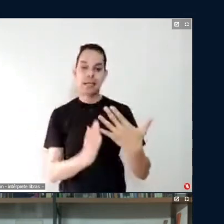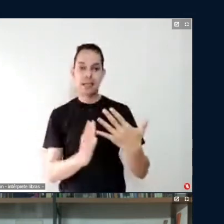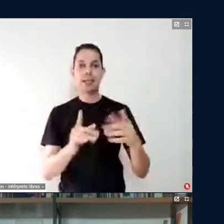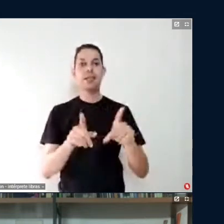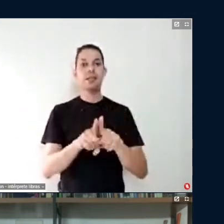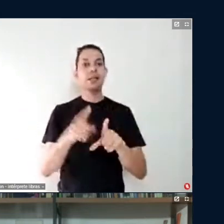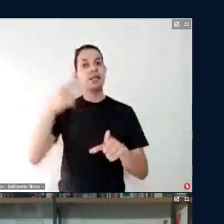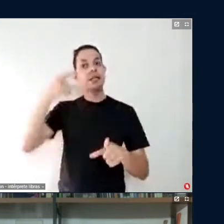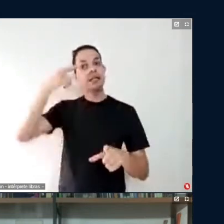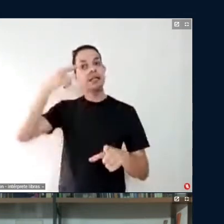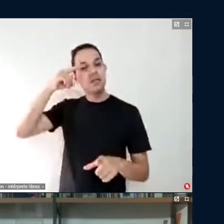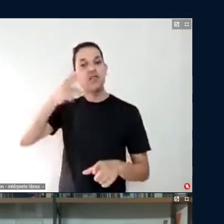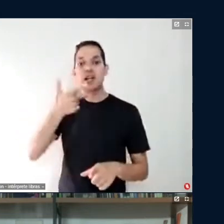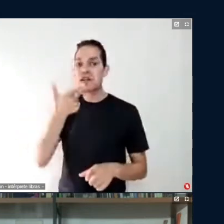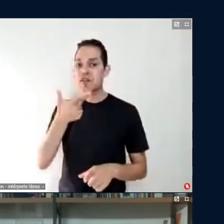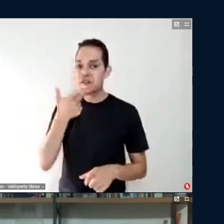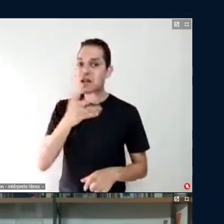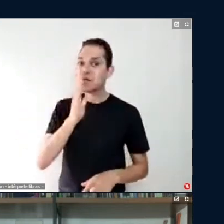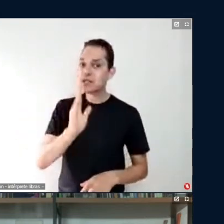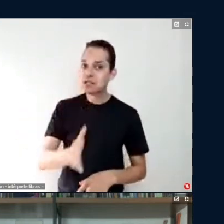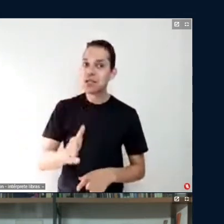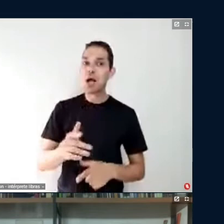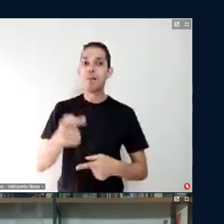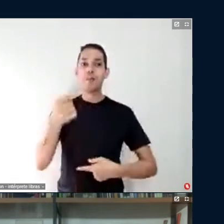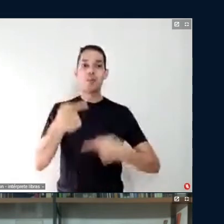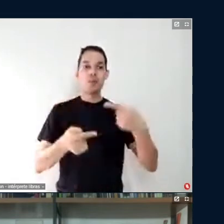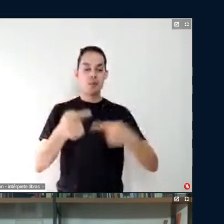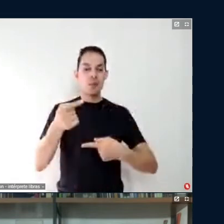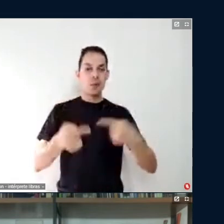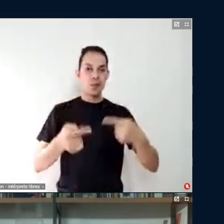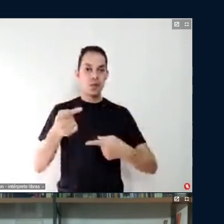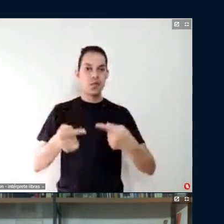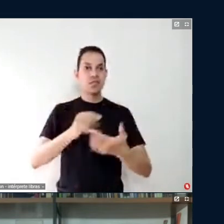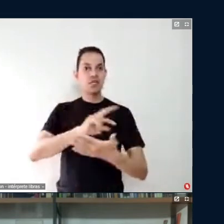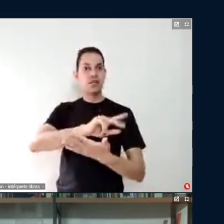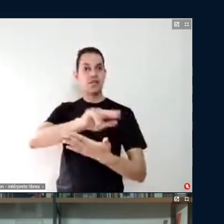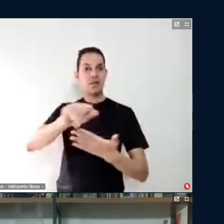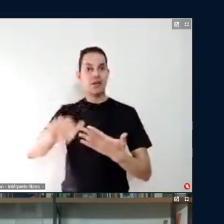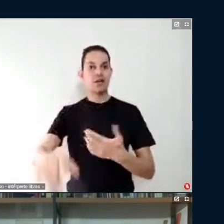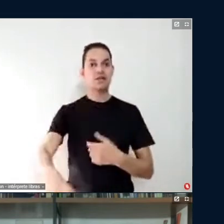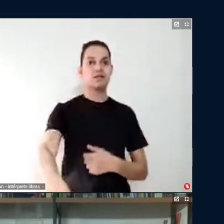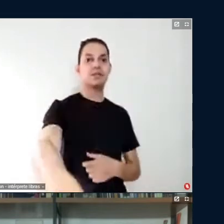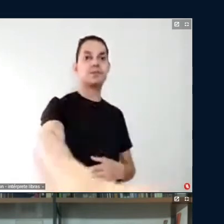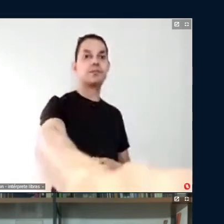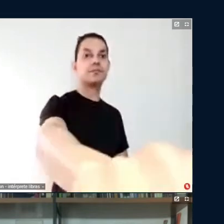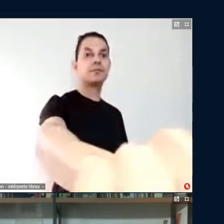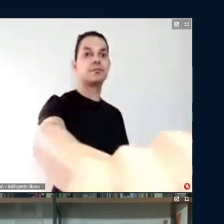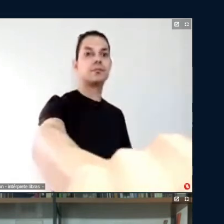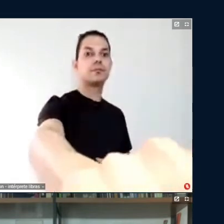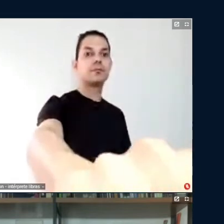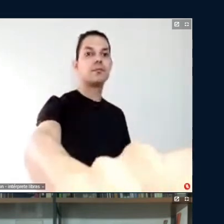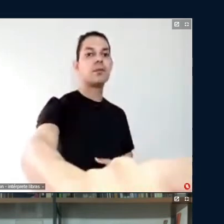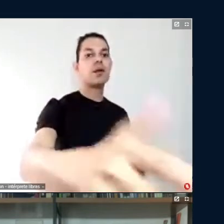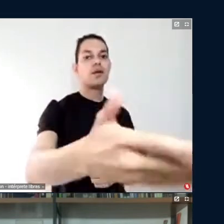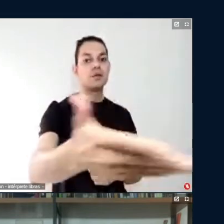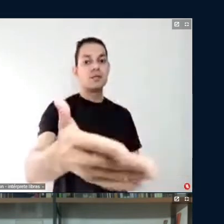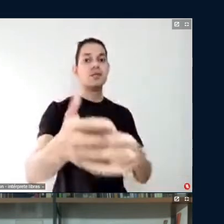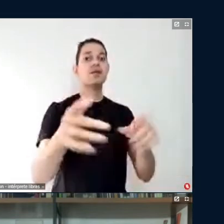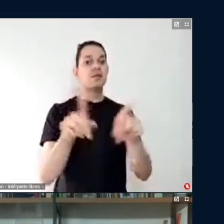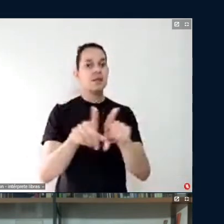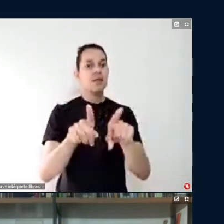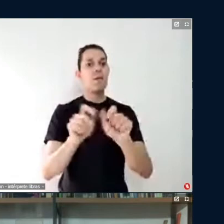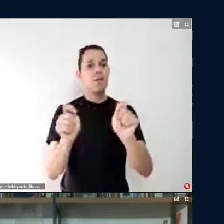Silvana mesmo colocou, nós temos outras políticas de línguas de sinais. Então, vocês também podem abrir isso para o